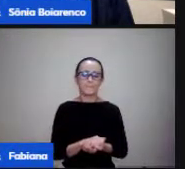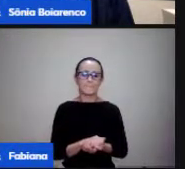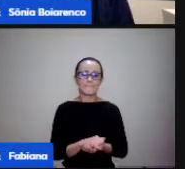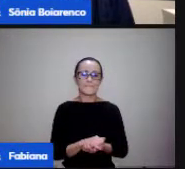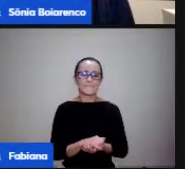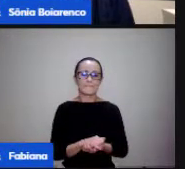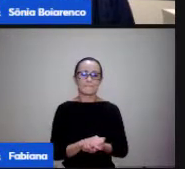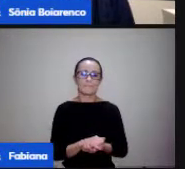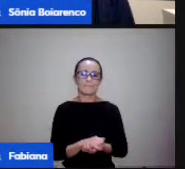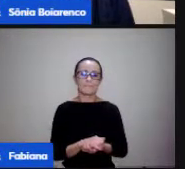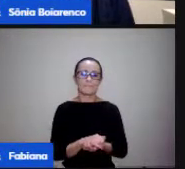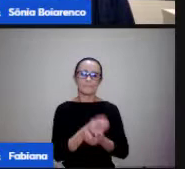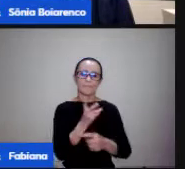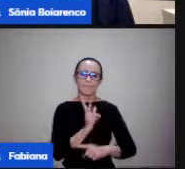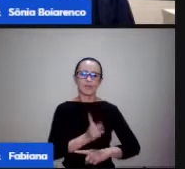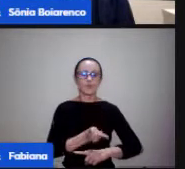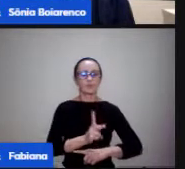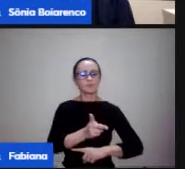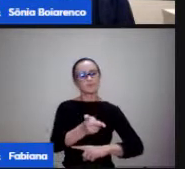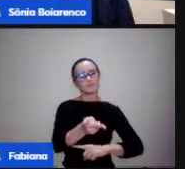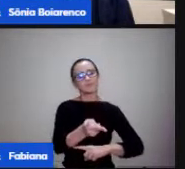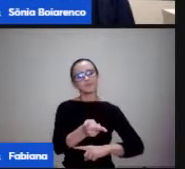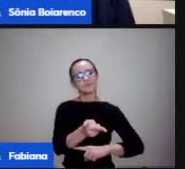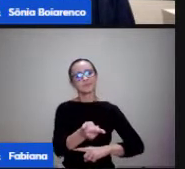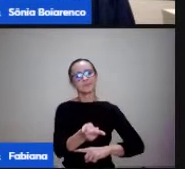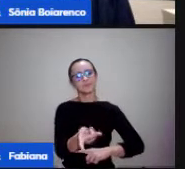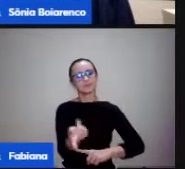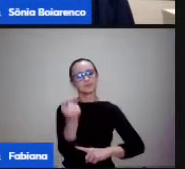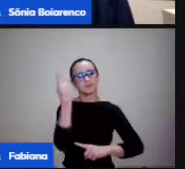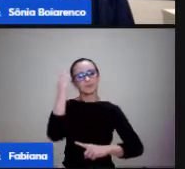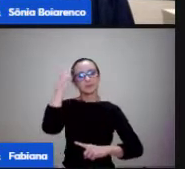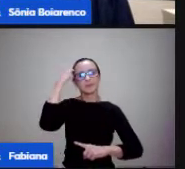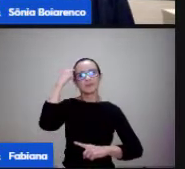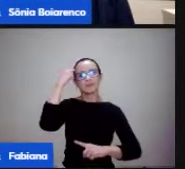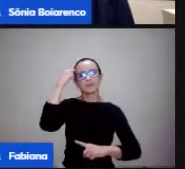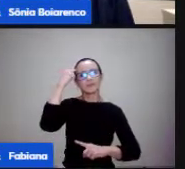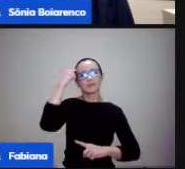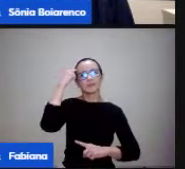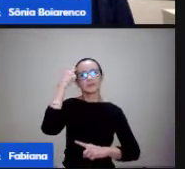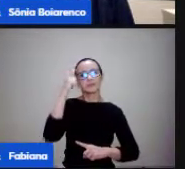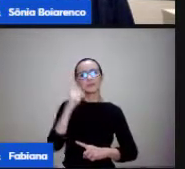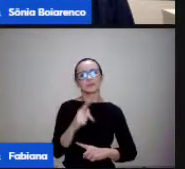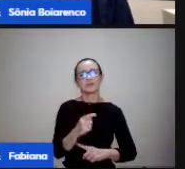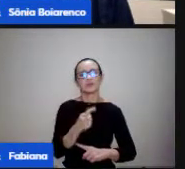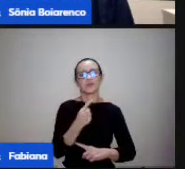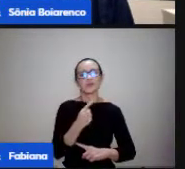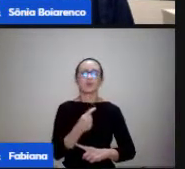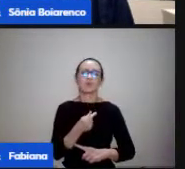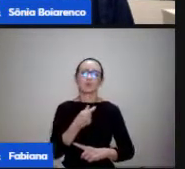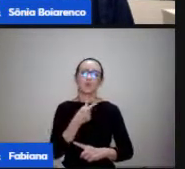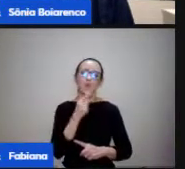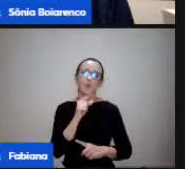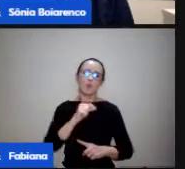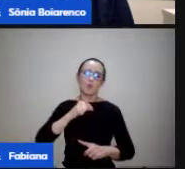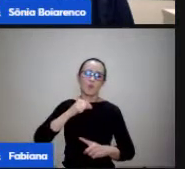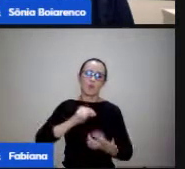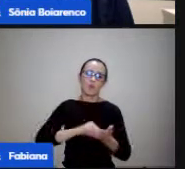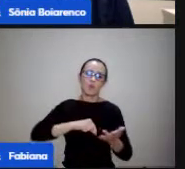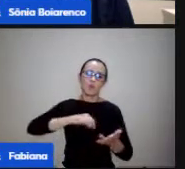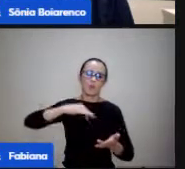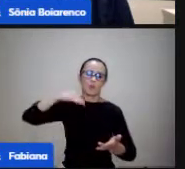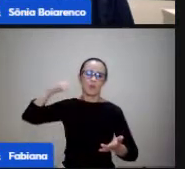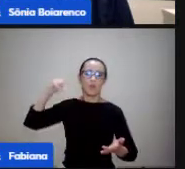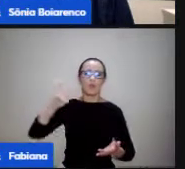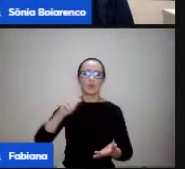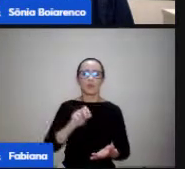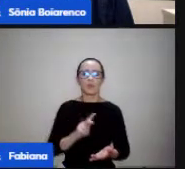Em continuidade, então, com essa ideia de Clayman e o processo de letramento, agora nós vamos ter